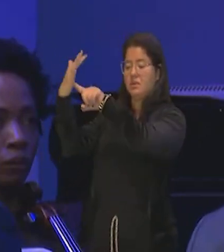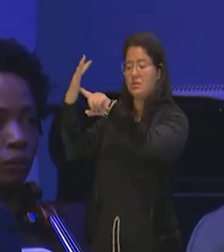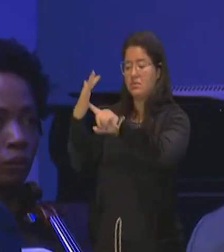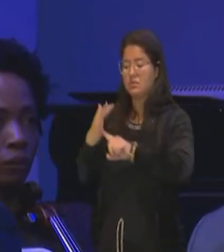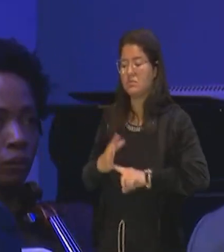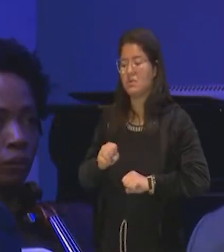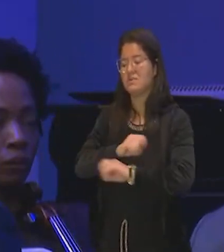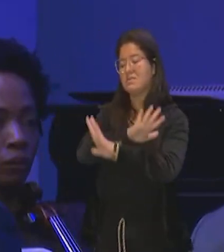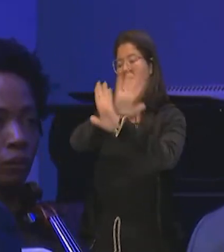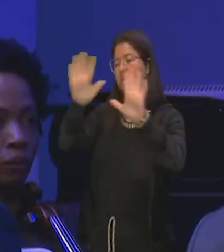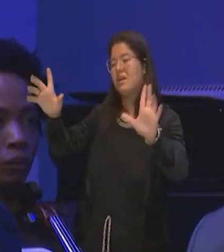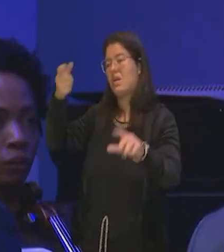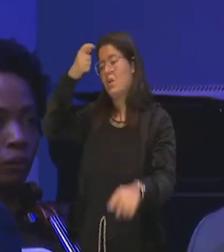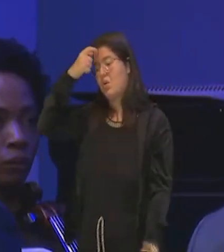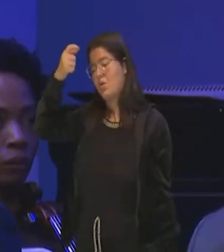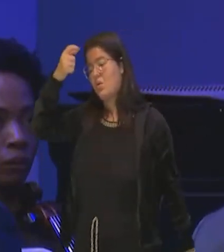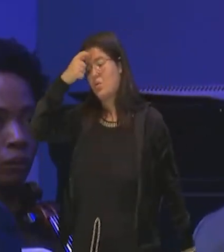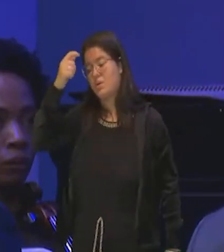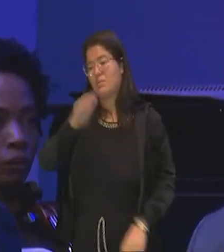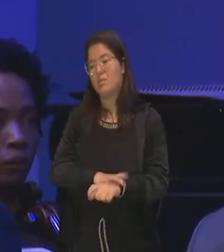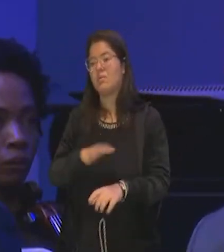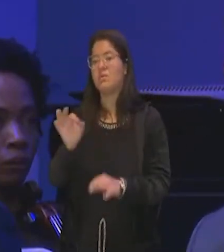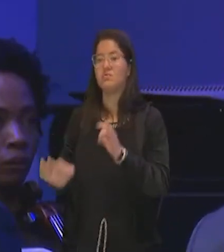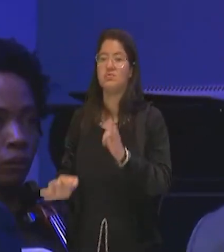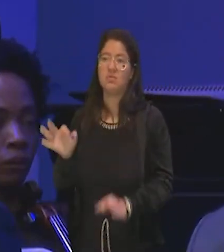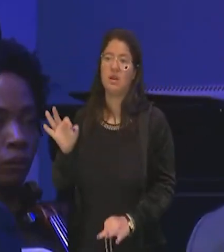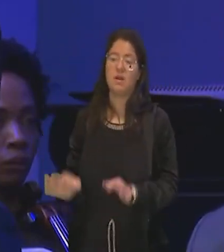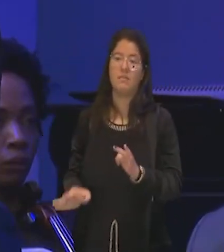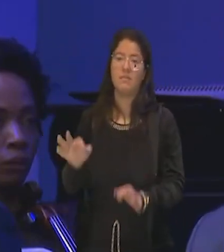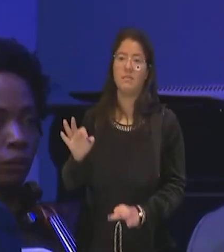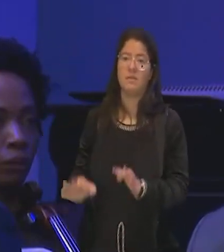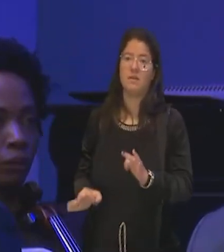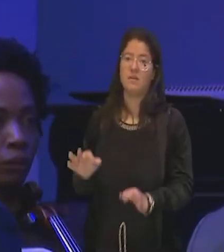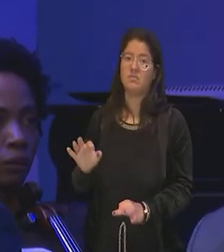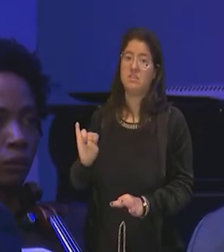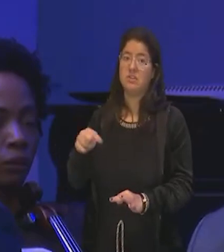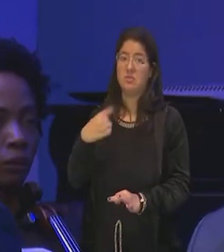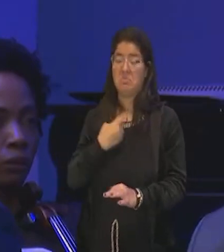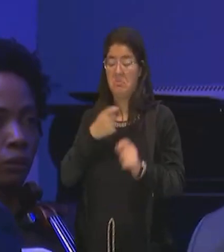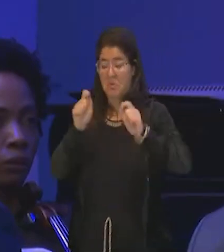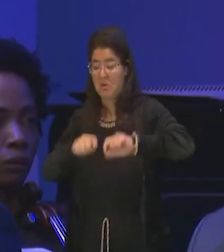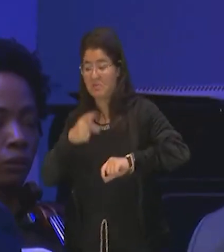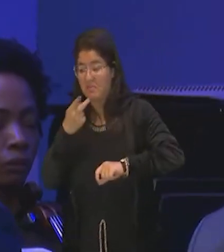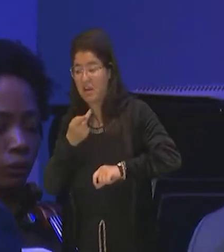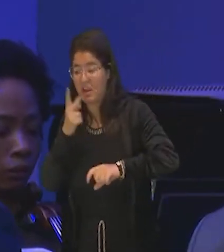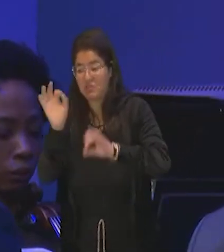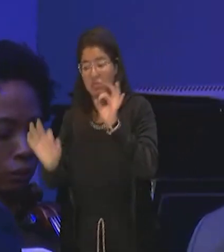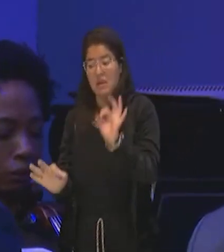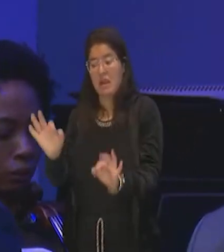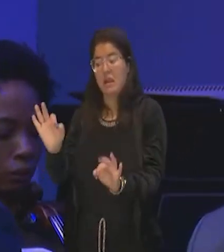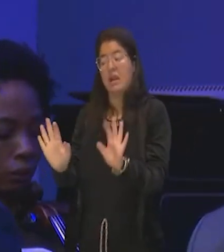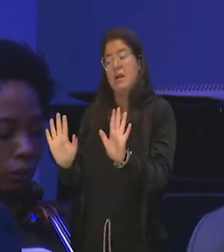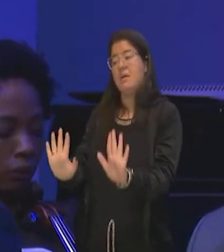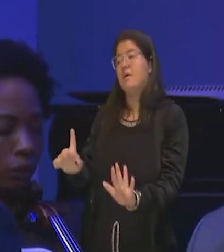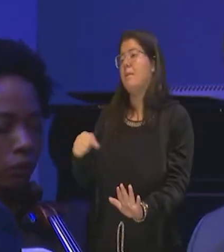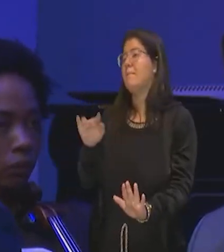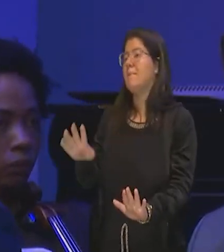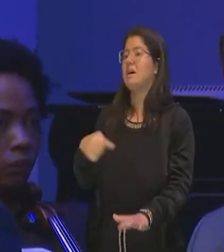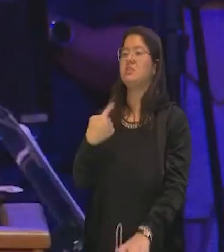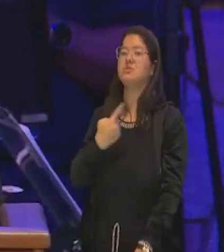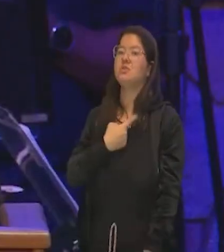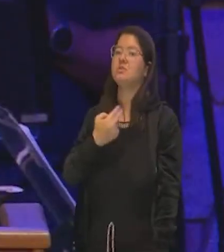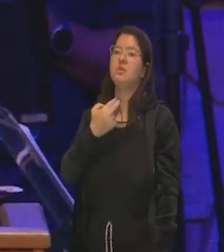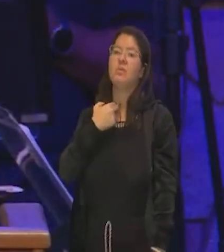exatamente esta consciência no julgamento, se é que nós podemos falar em julgamento, mas nós também não podemos nos furtar